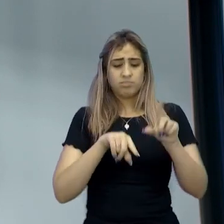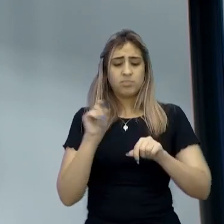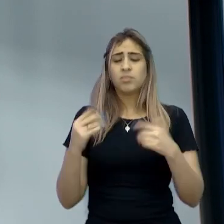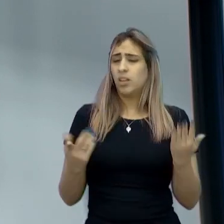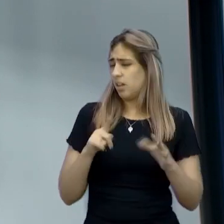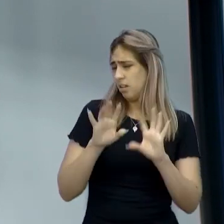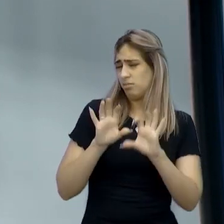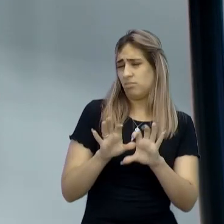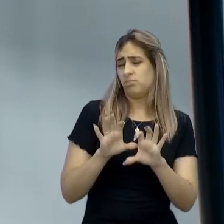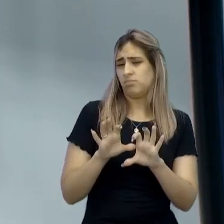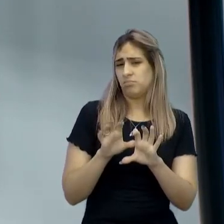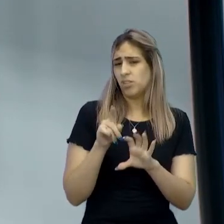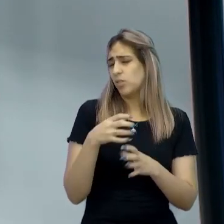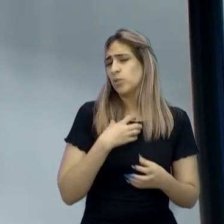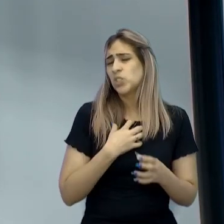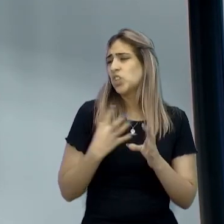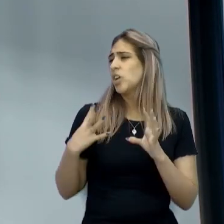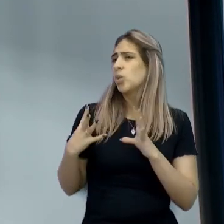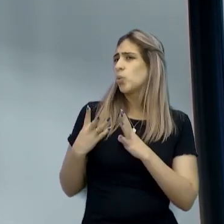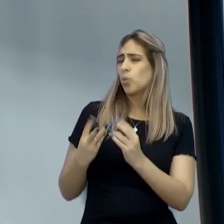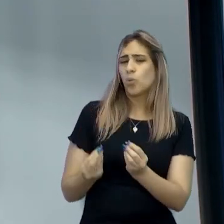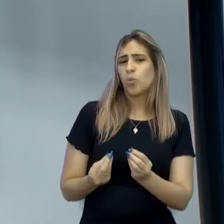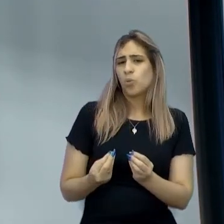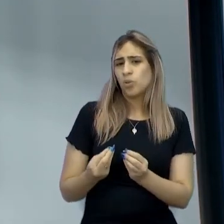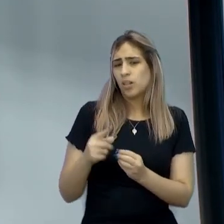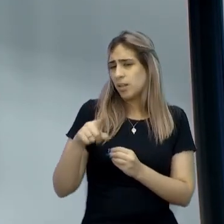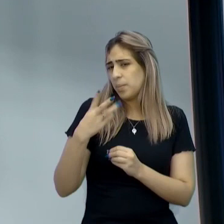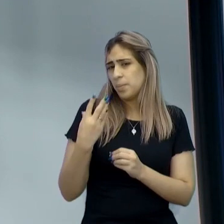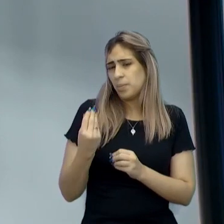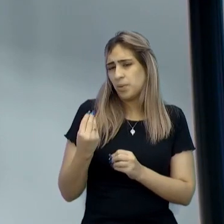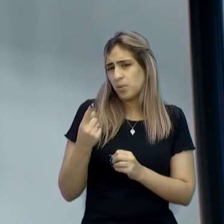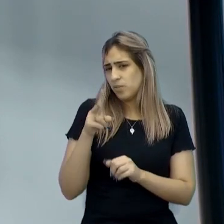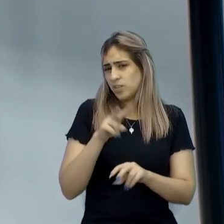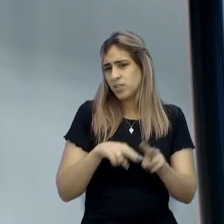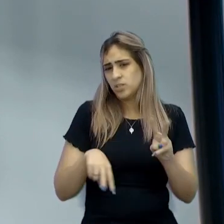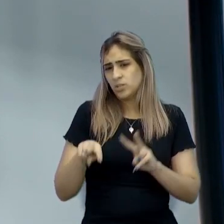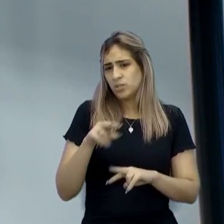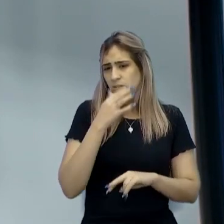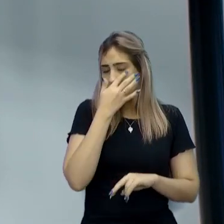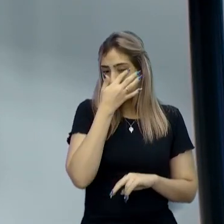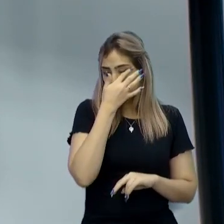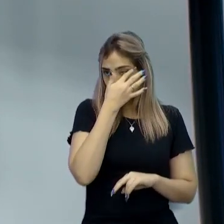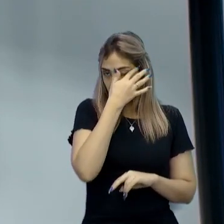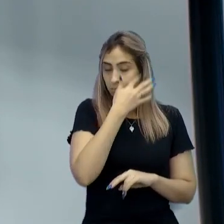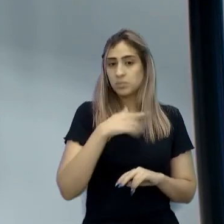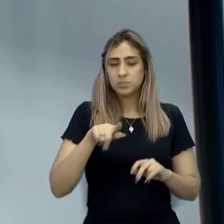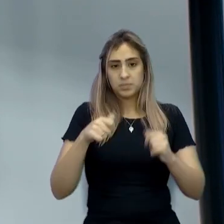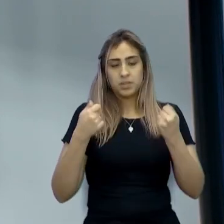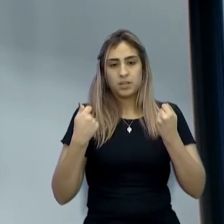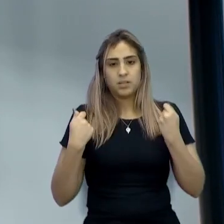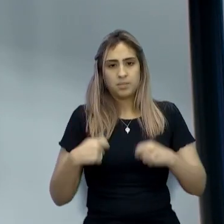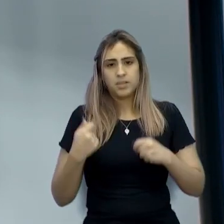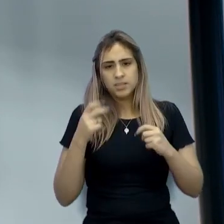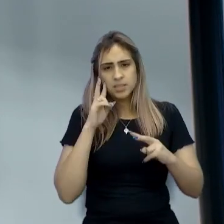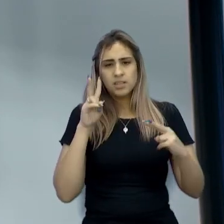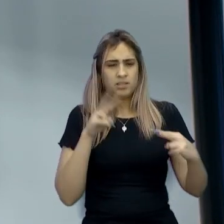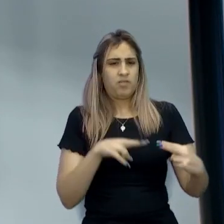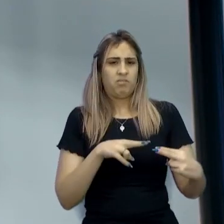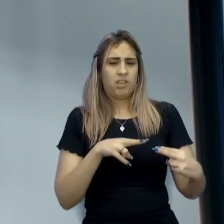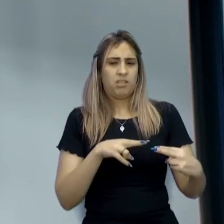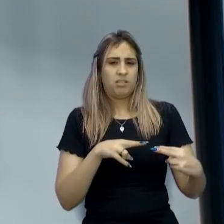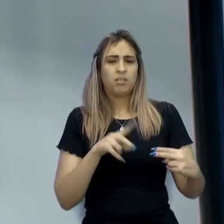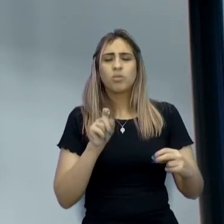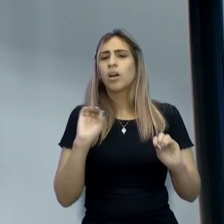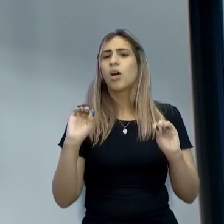é isso, né? O ser humano de maneira geral, ele é muito visual, então ele precisa ver, não é? E aí